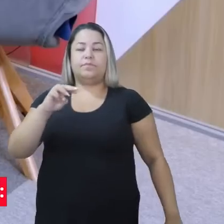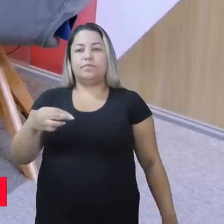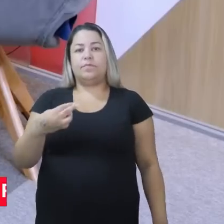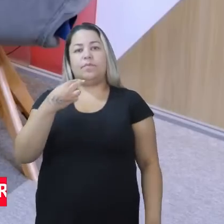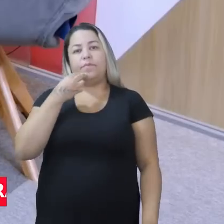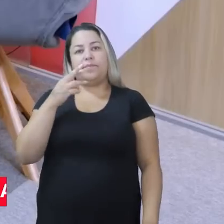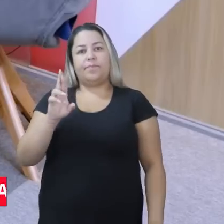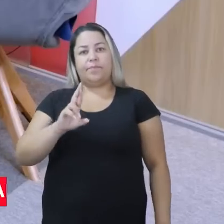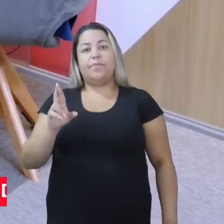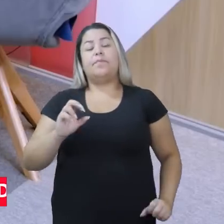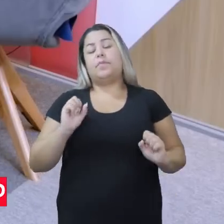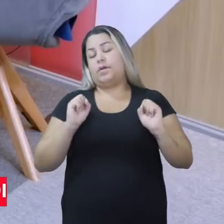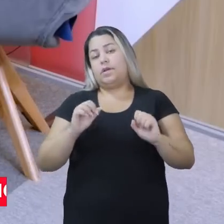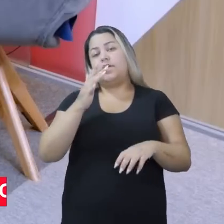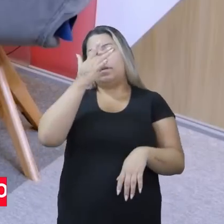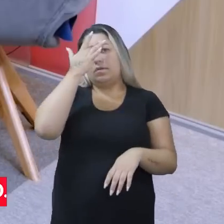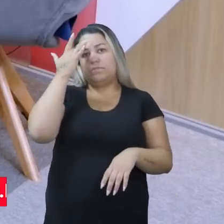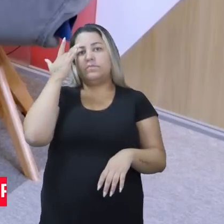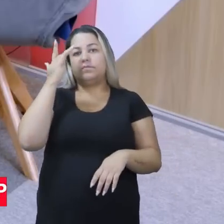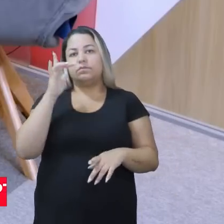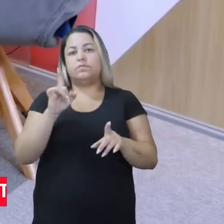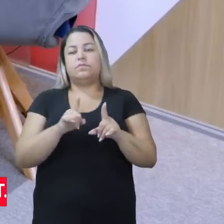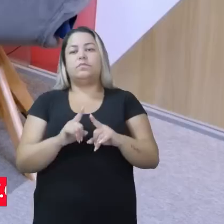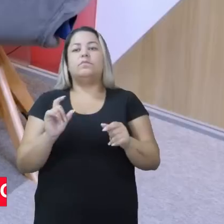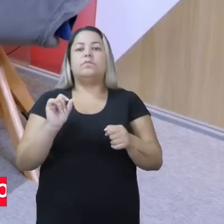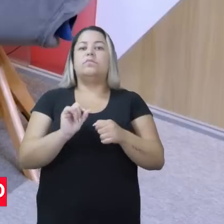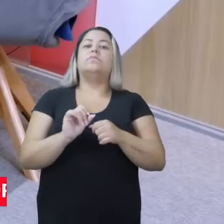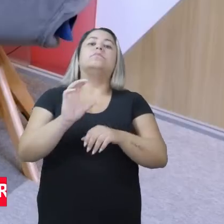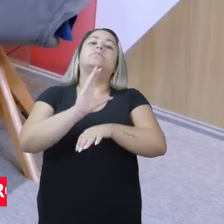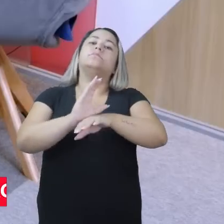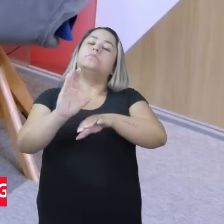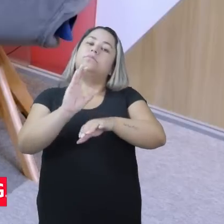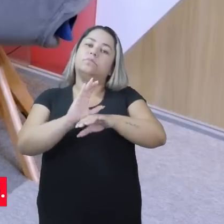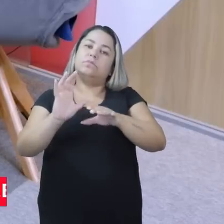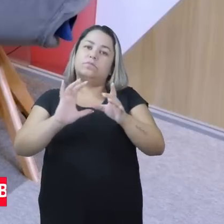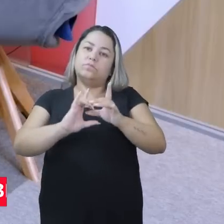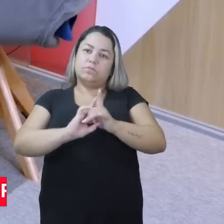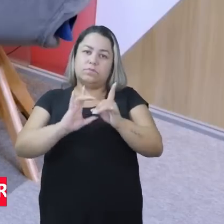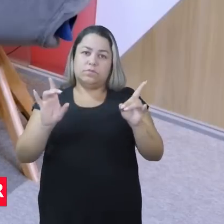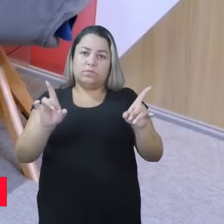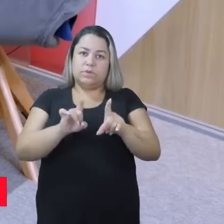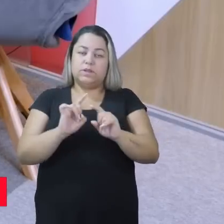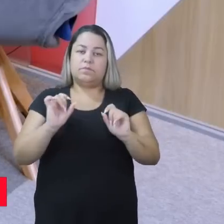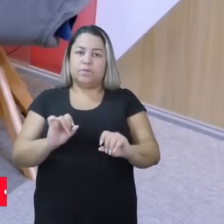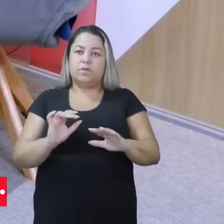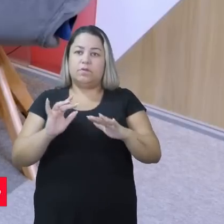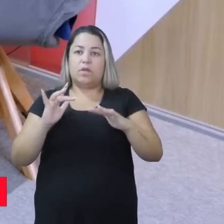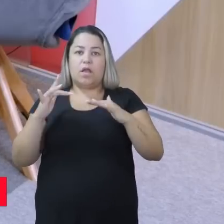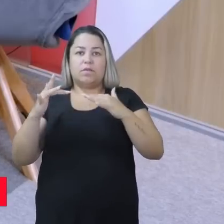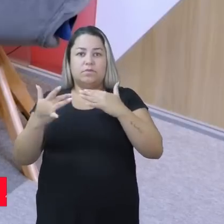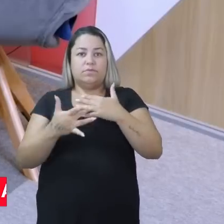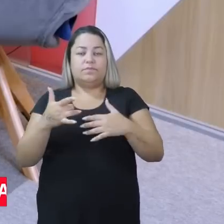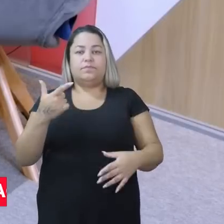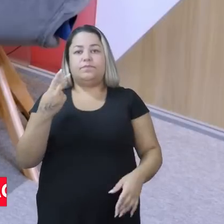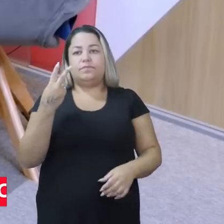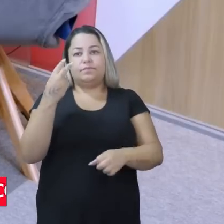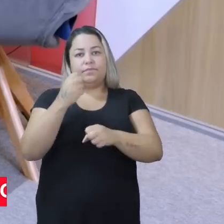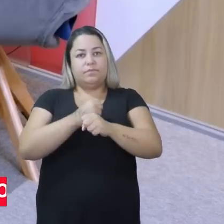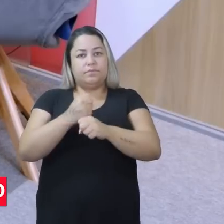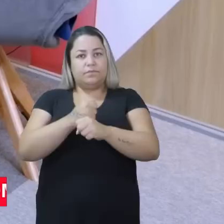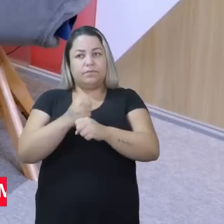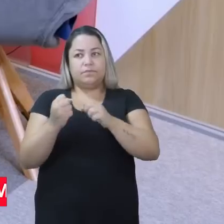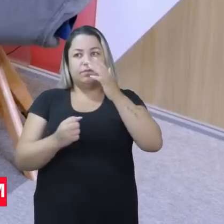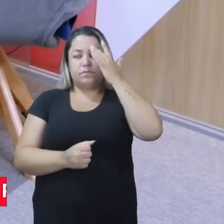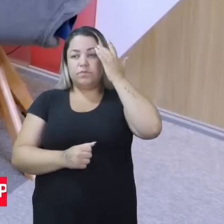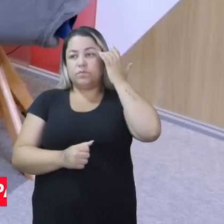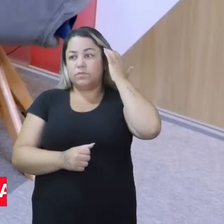para quem pudesse pagar, e a realização de um curso sobre democracia e também deixar as redes sociais aí por cerca de 2